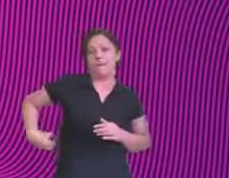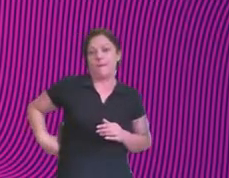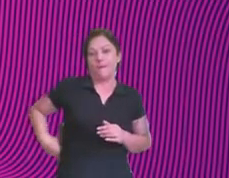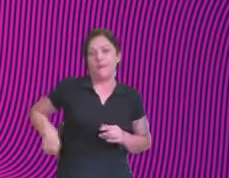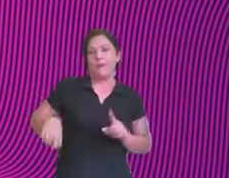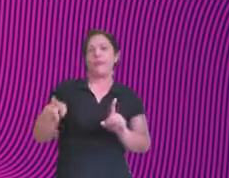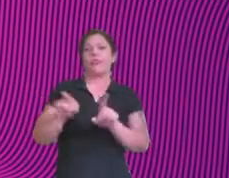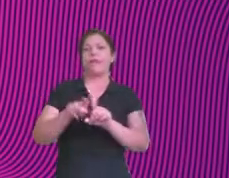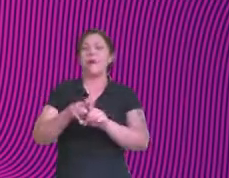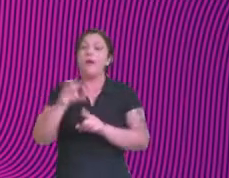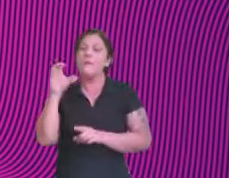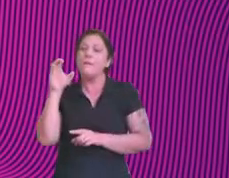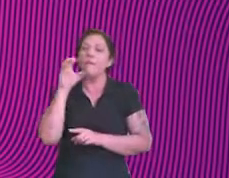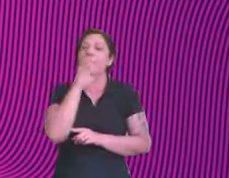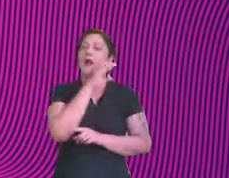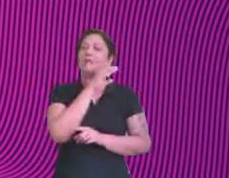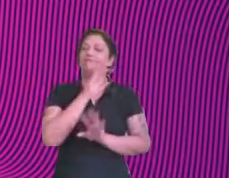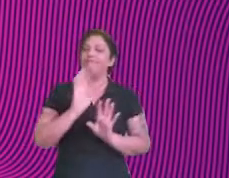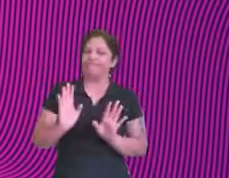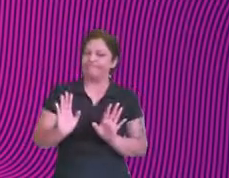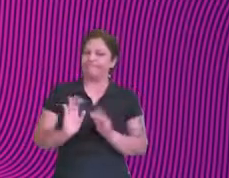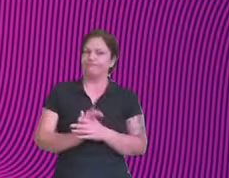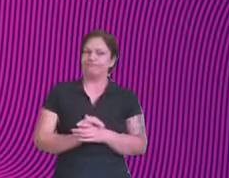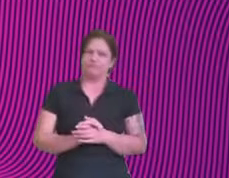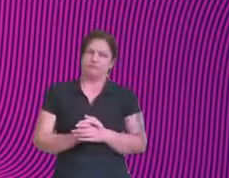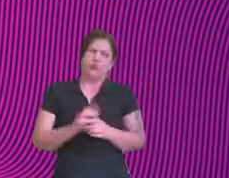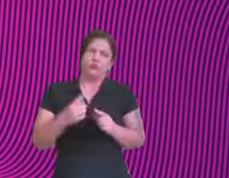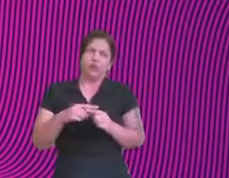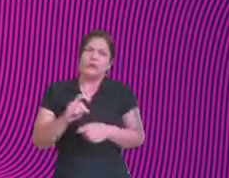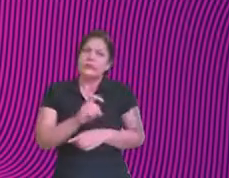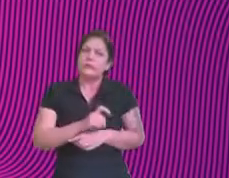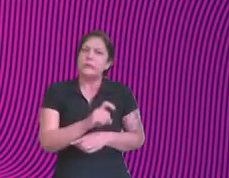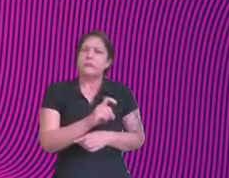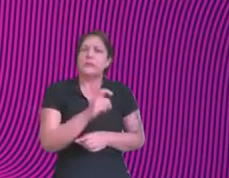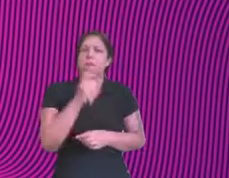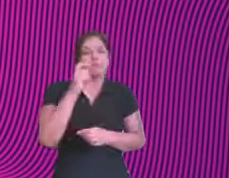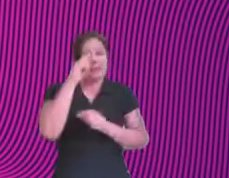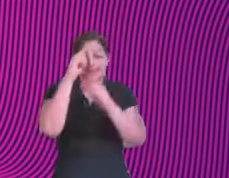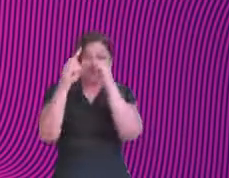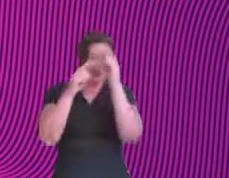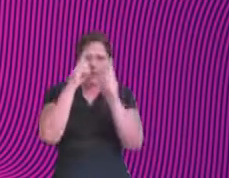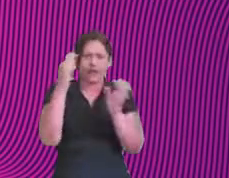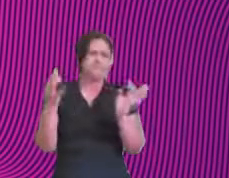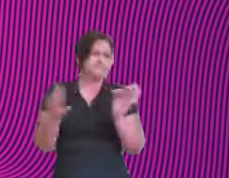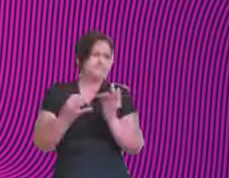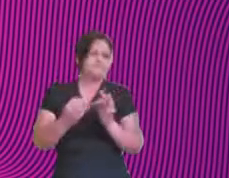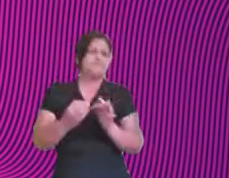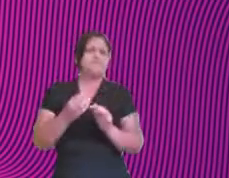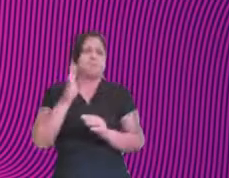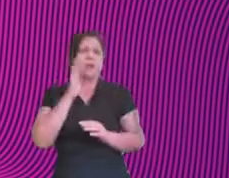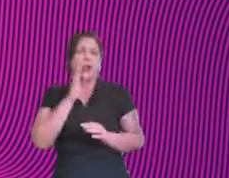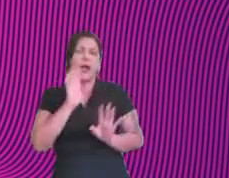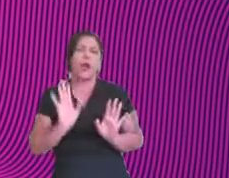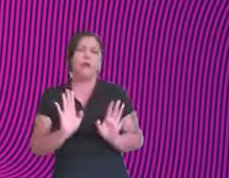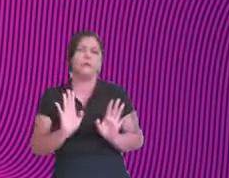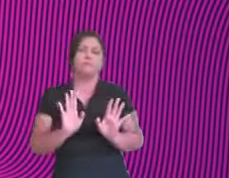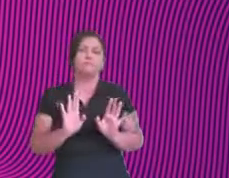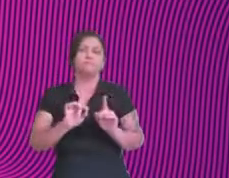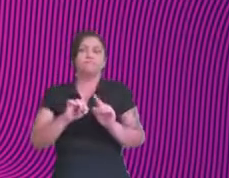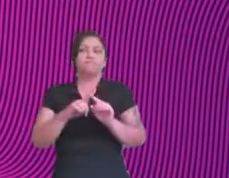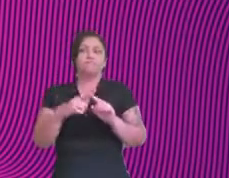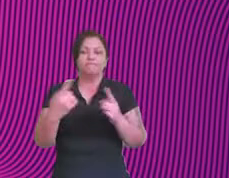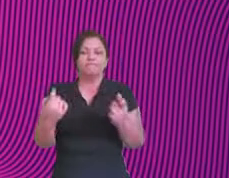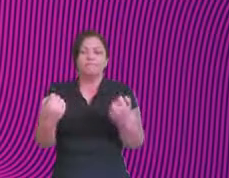direto na cavidade peritoneal é uma ideia sensacional. A ideia, não tem dúvida que você colocar quase 1000 vezes